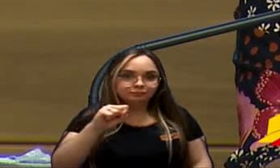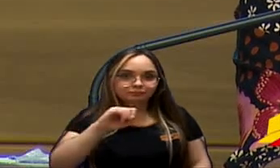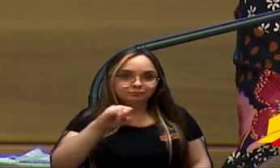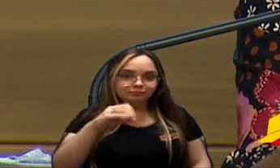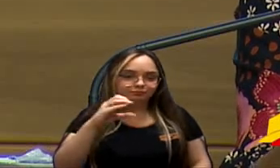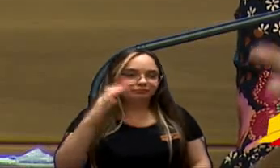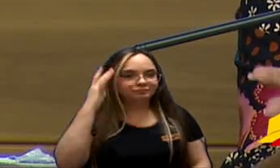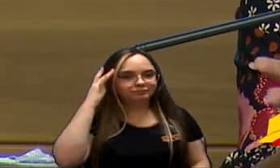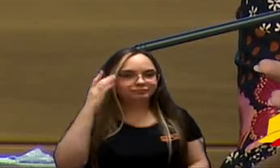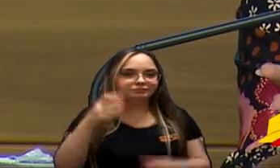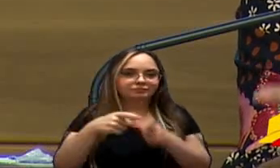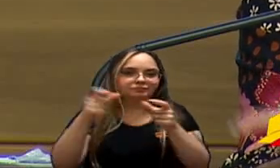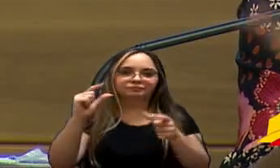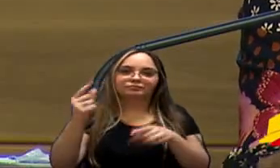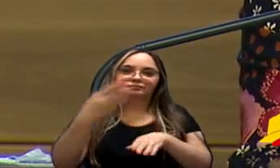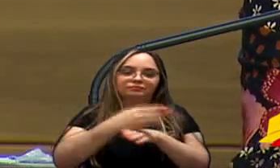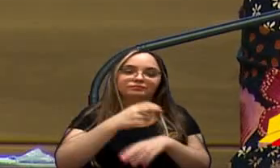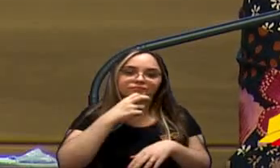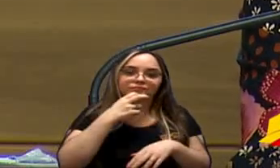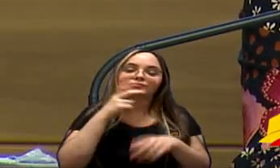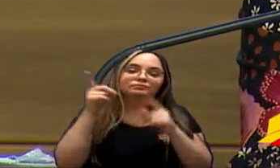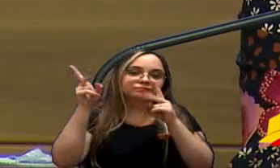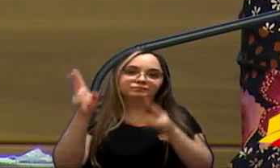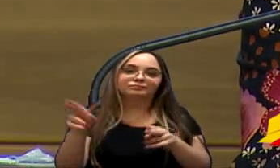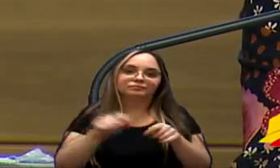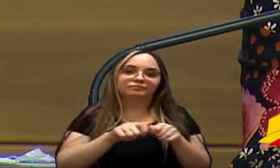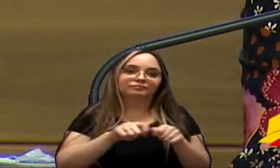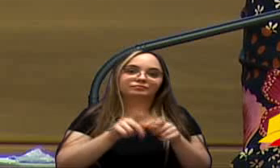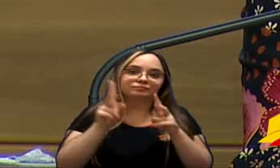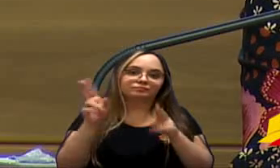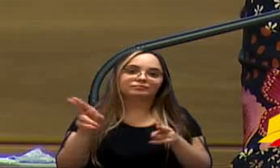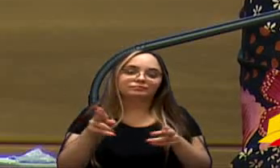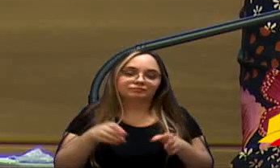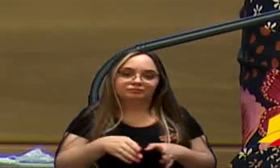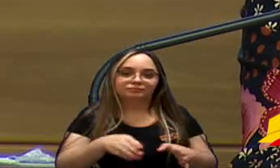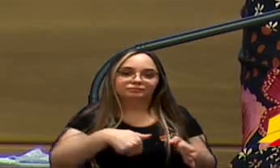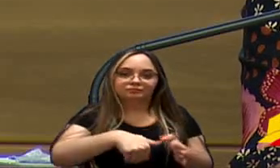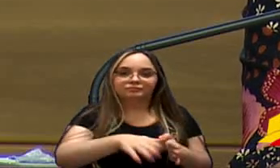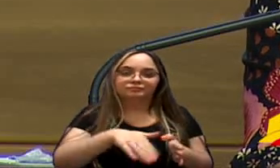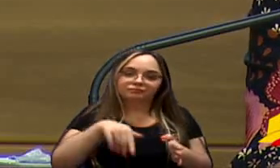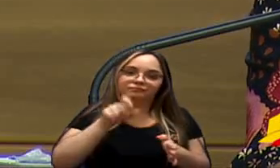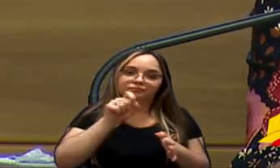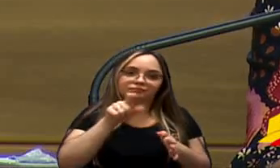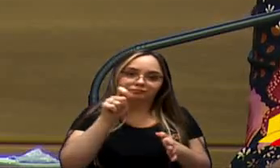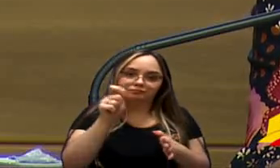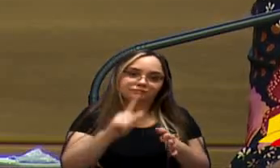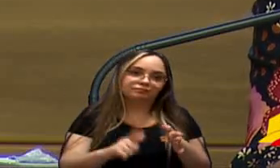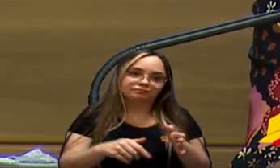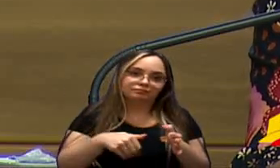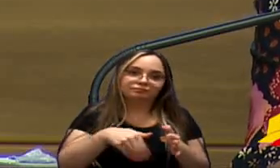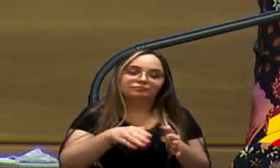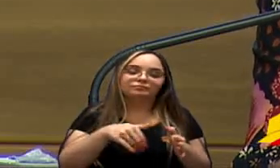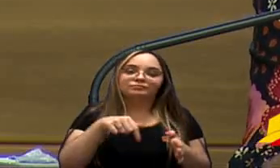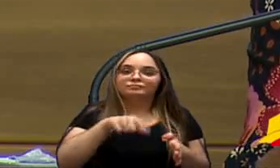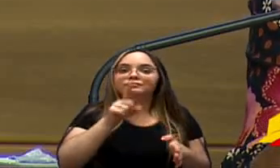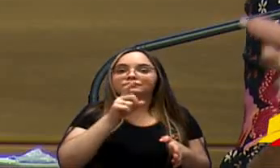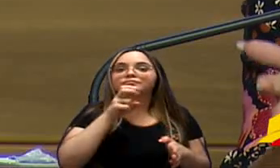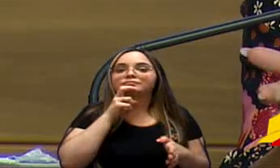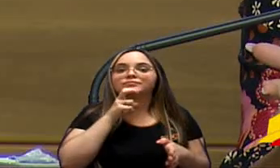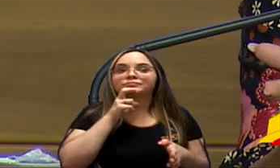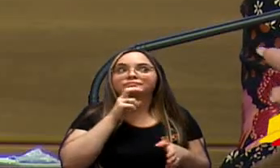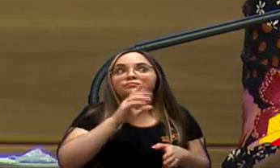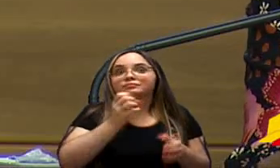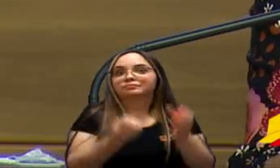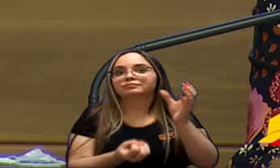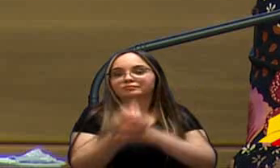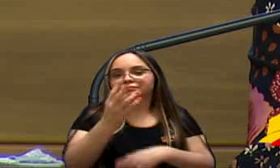grande também, até um pouco maior que Sorocaba, fez exatamente a mesma sinalização. Então, não é alguma coisa que Sorocaba